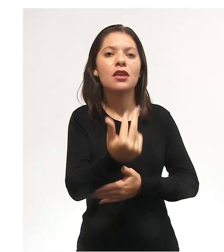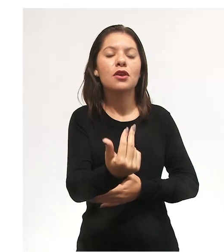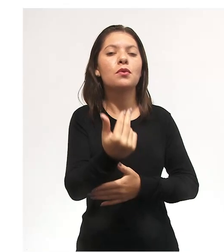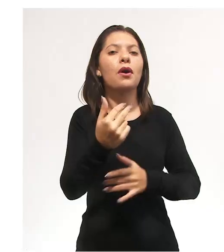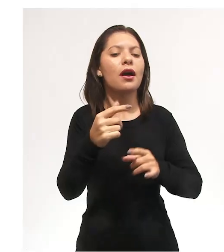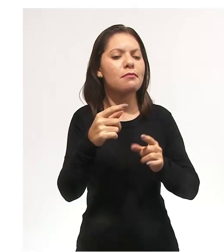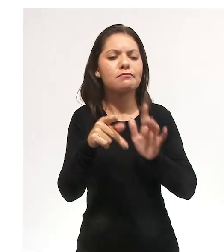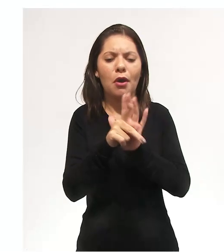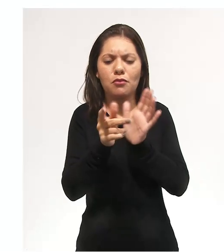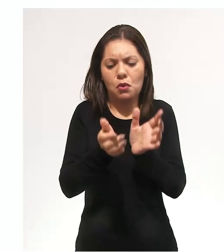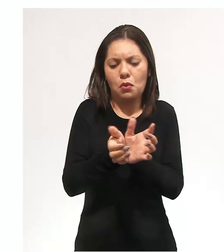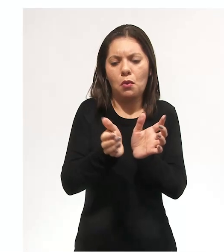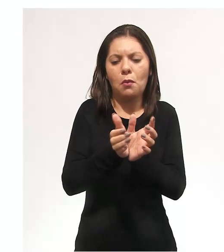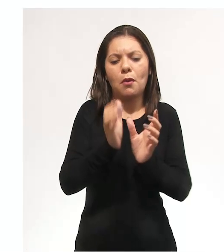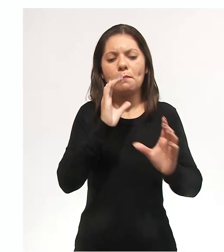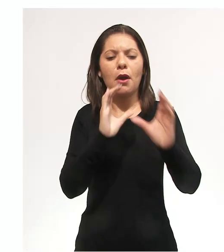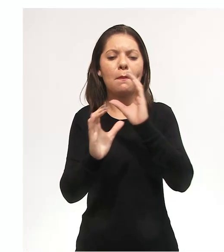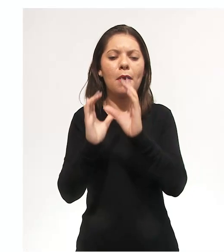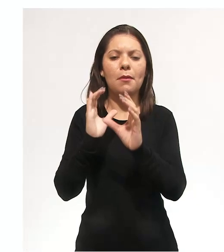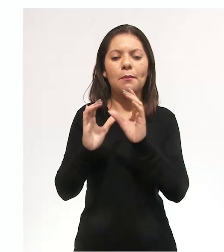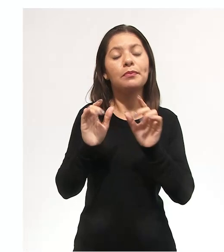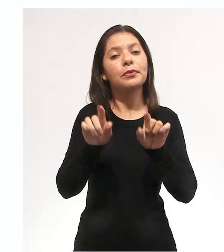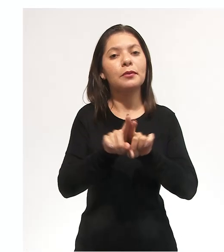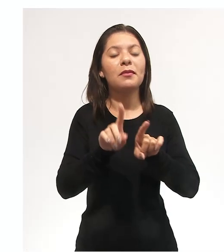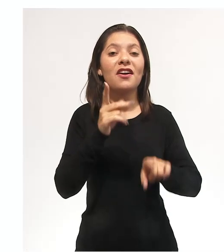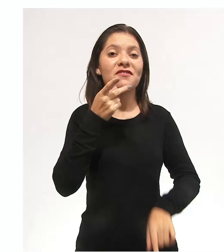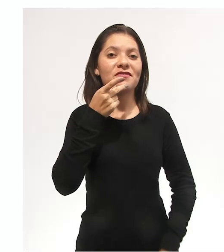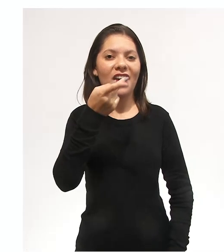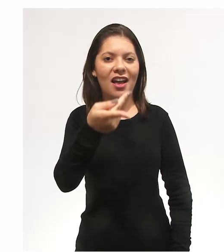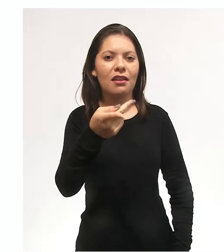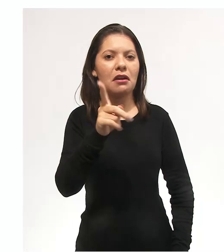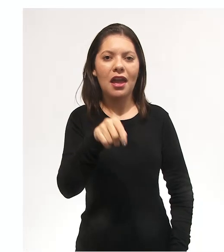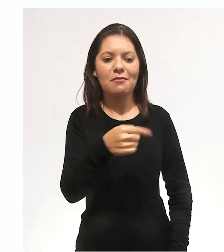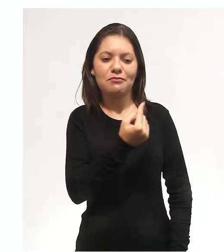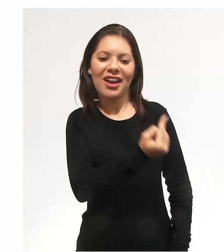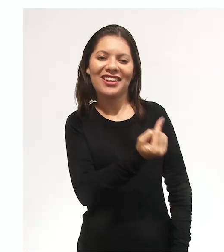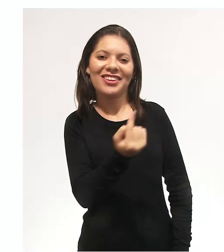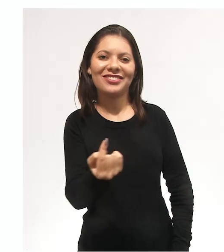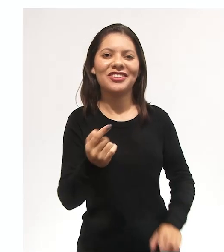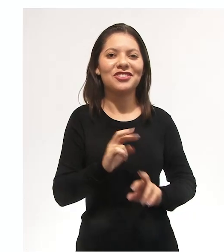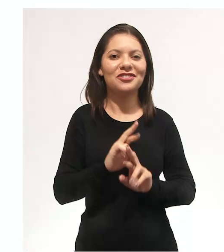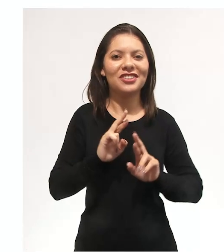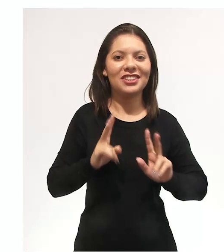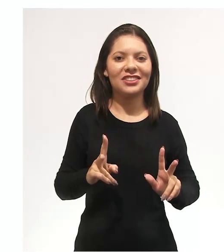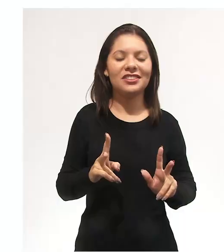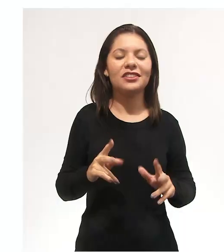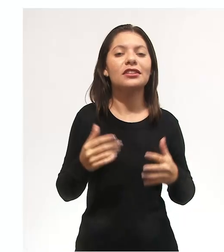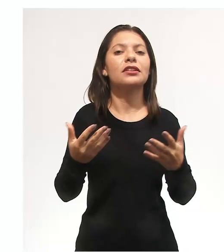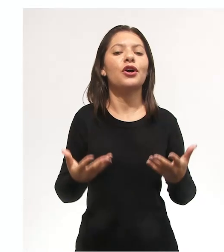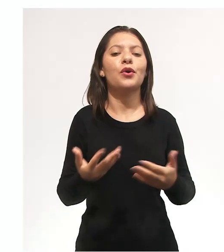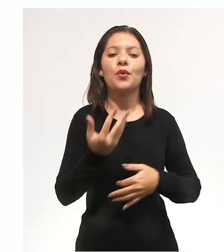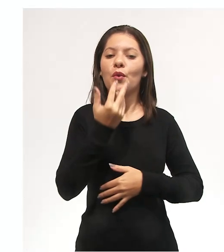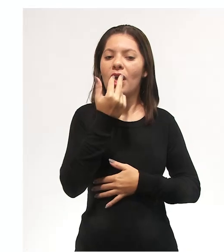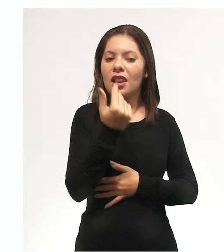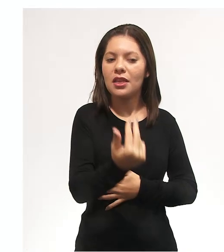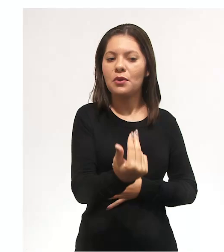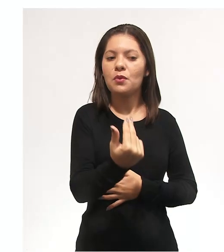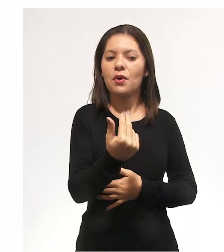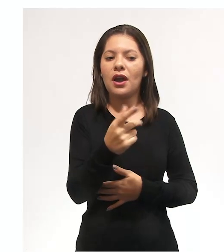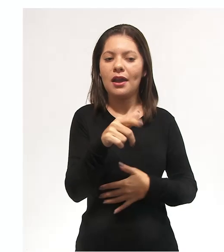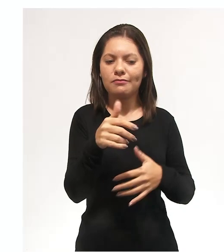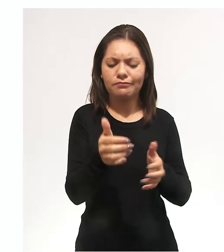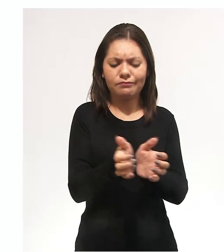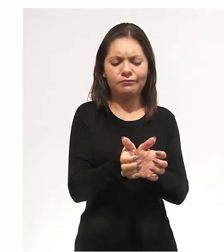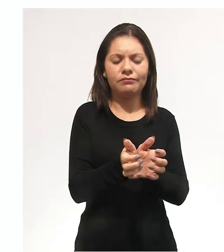a fala, que tem o aspecto individual. Então, enquanto a língua tem esse caráter coletivo